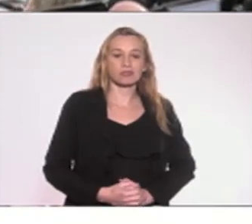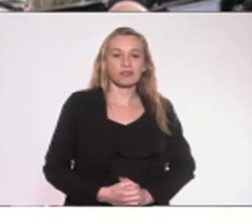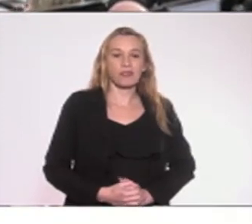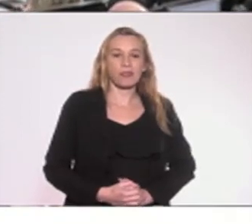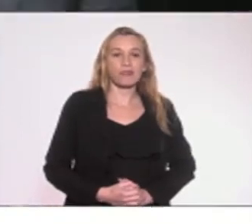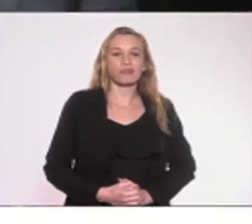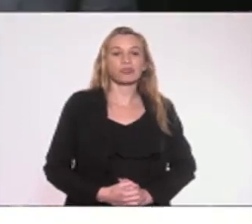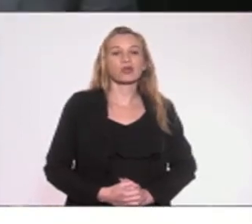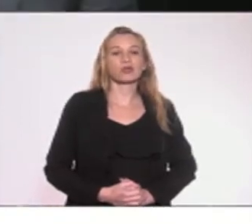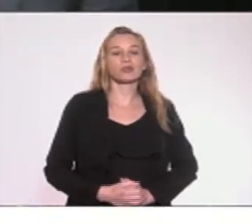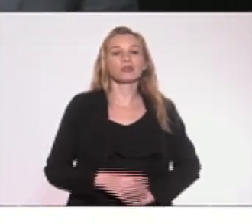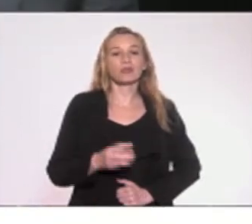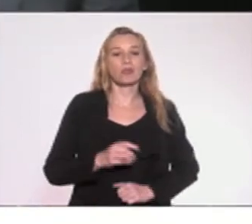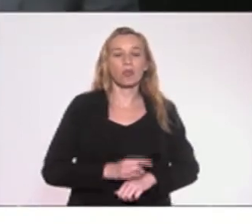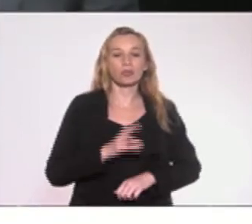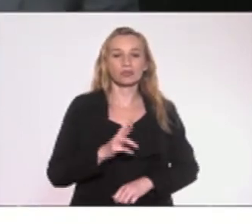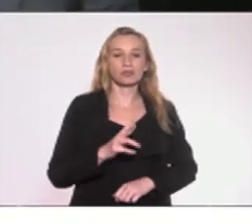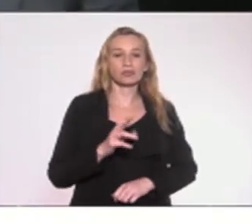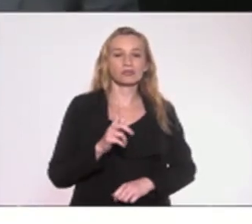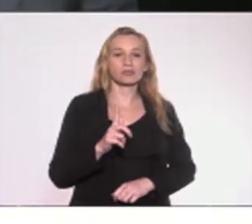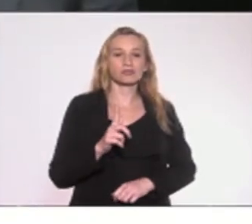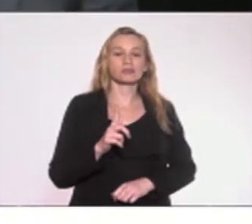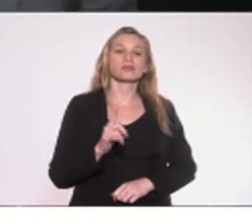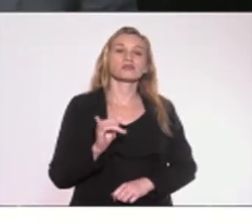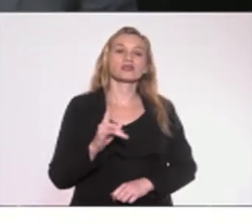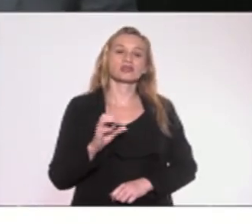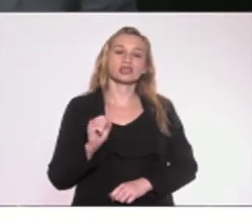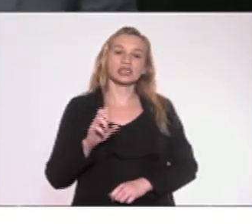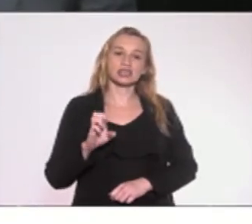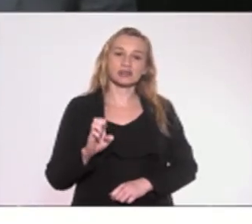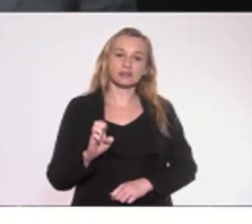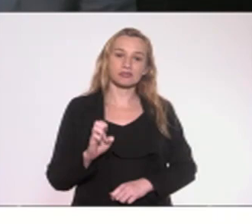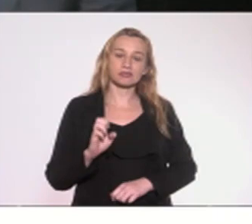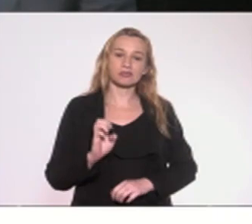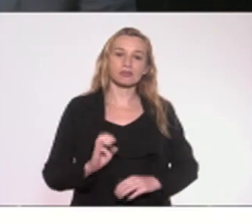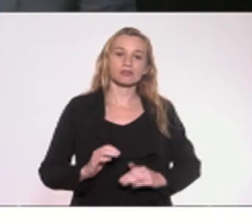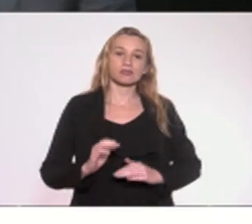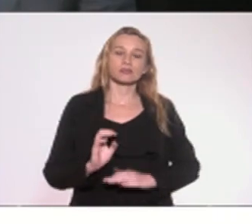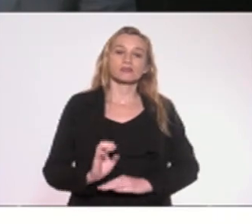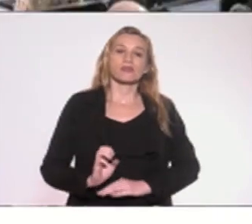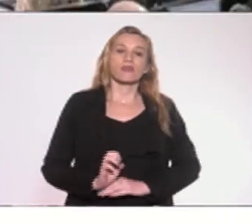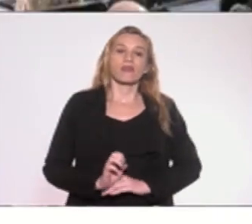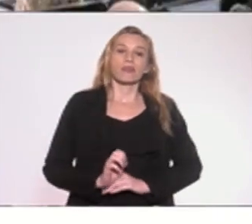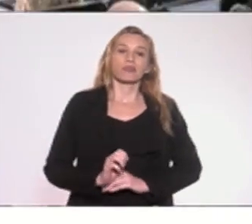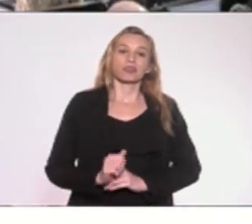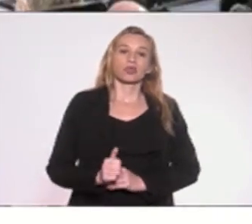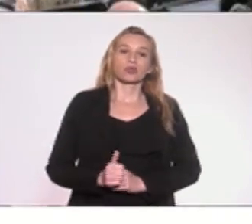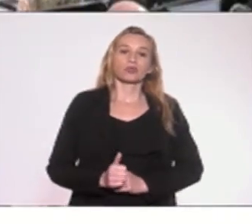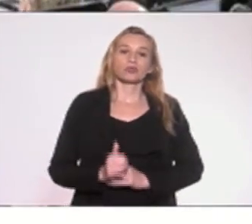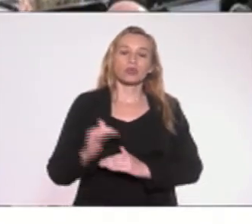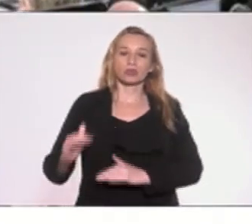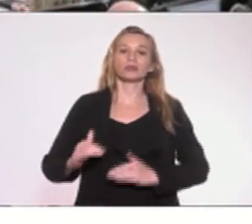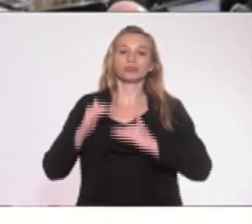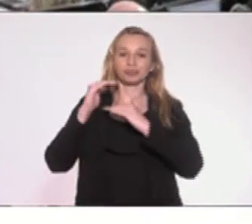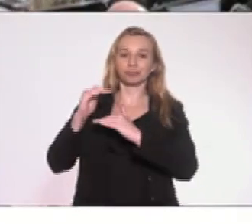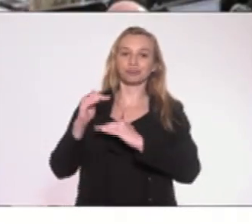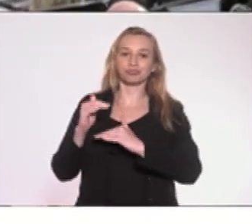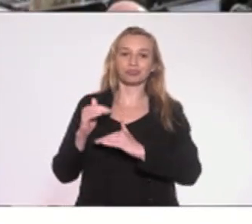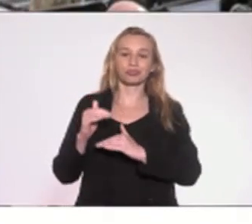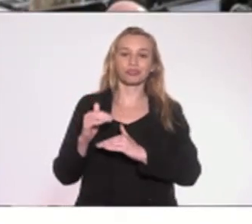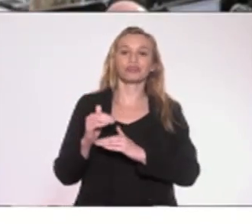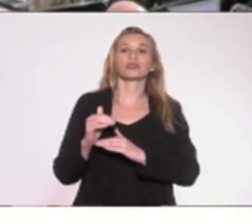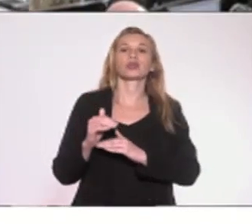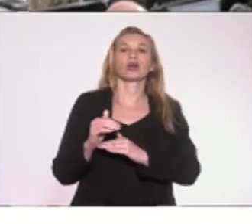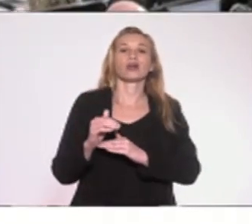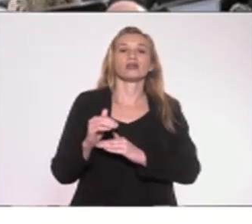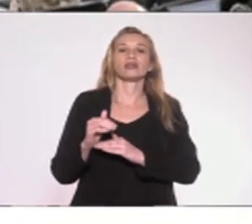Gostaria de passar a palavra à doutora Gisele de Lima Pereira, subsecretária de Estado da Polícia Civil. Doutora Gisele, por